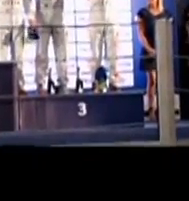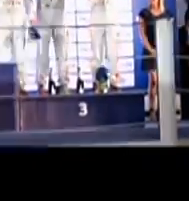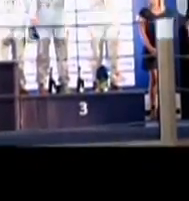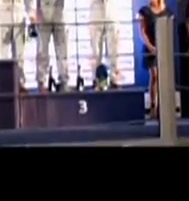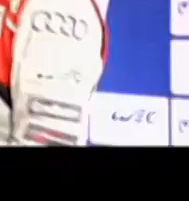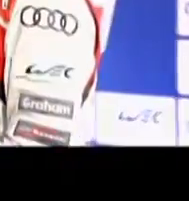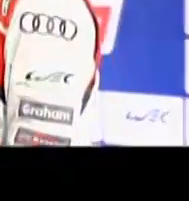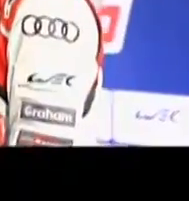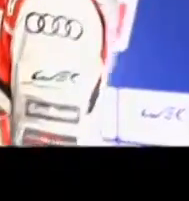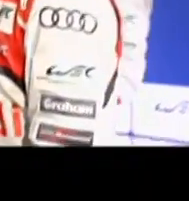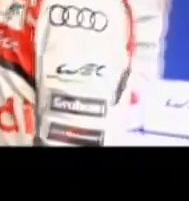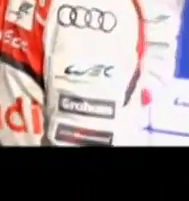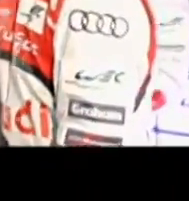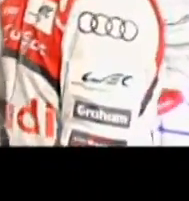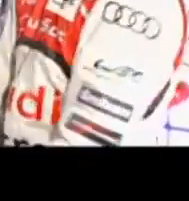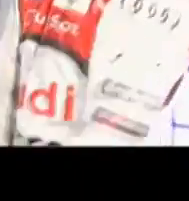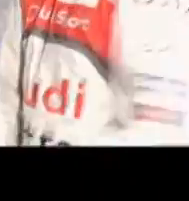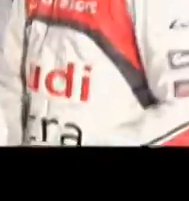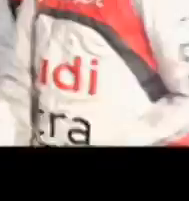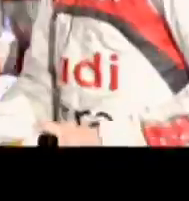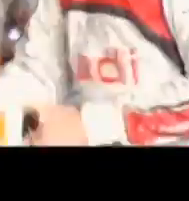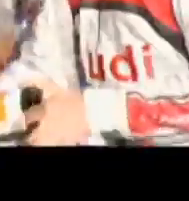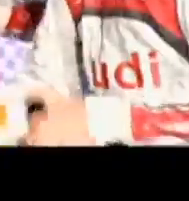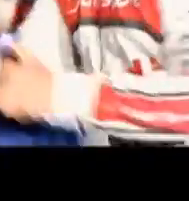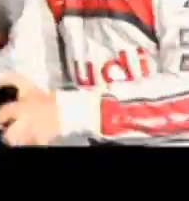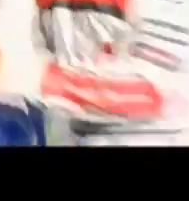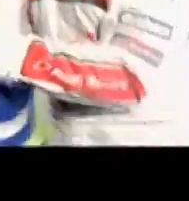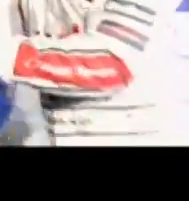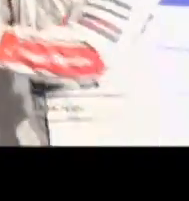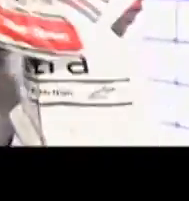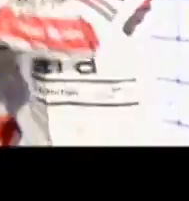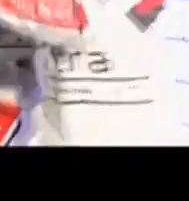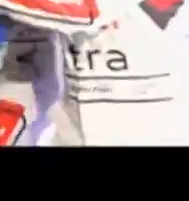sociedade. Uma oportunidade única para o Brasil.